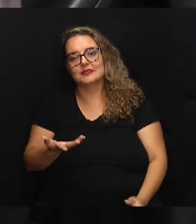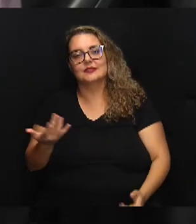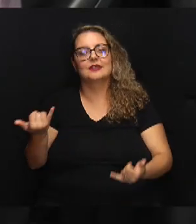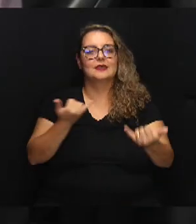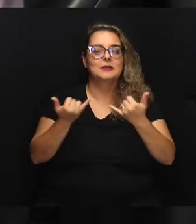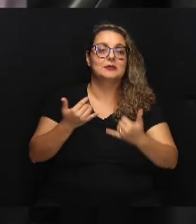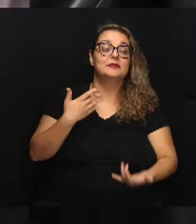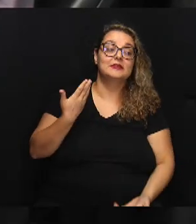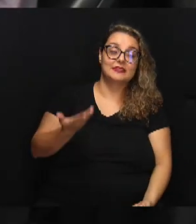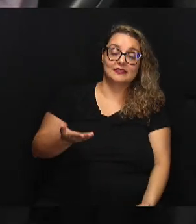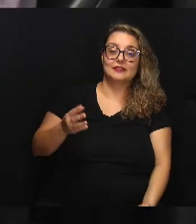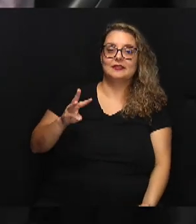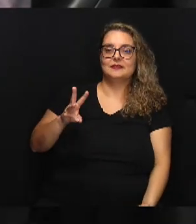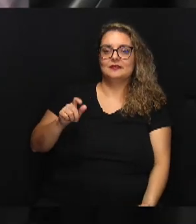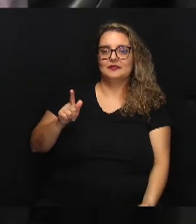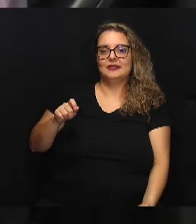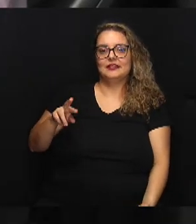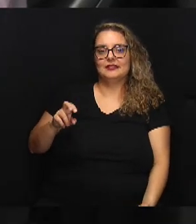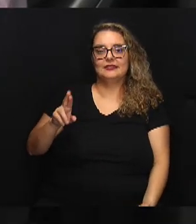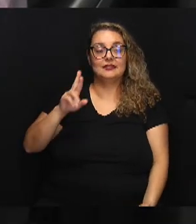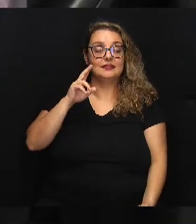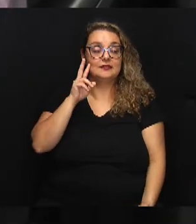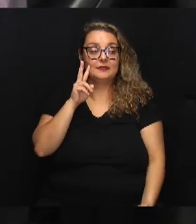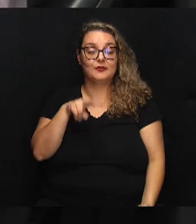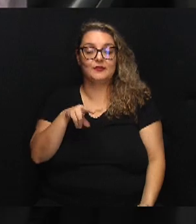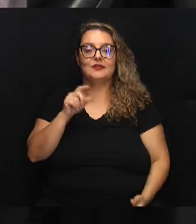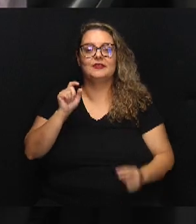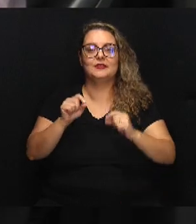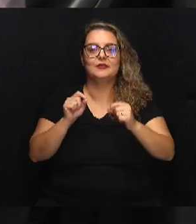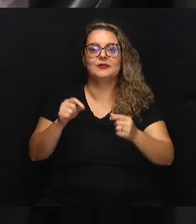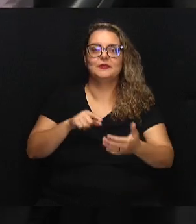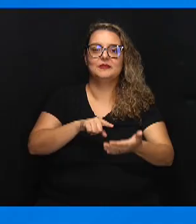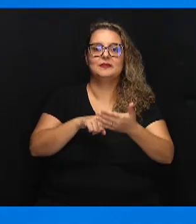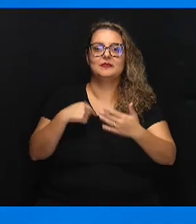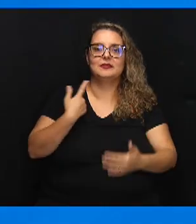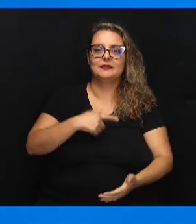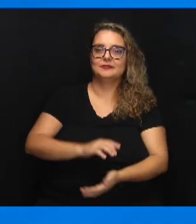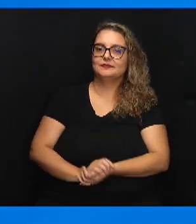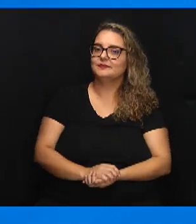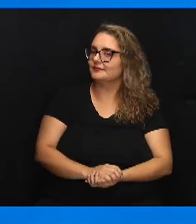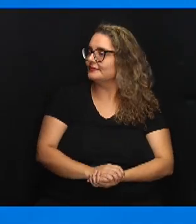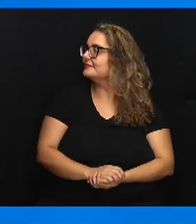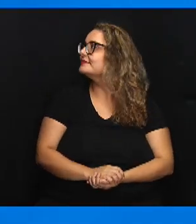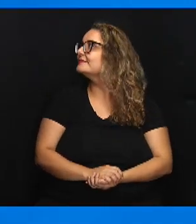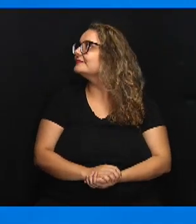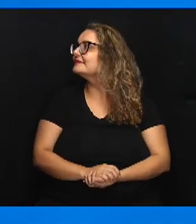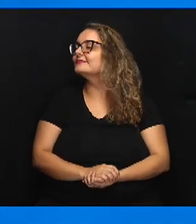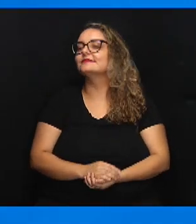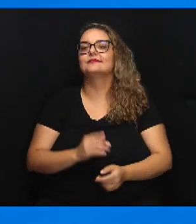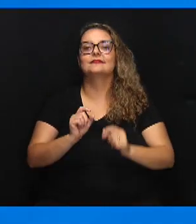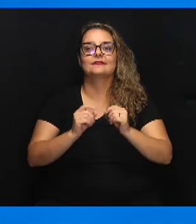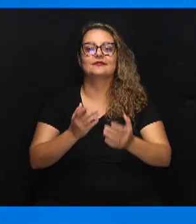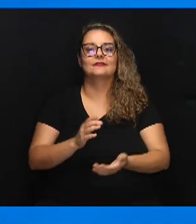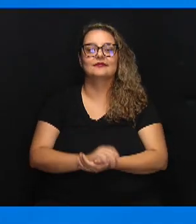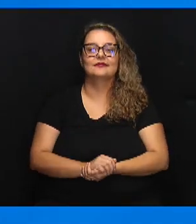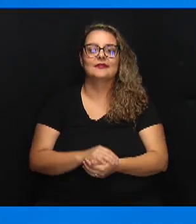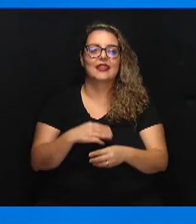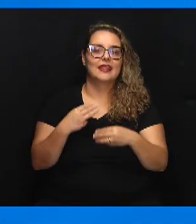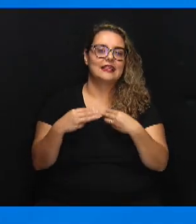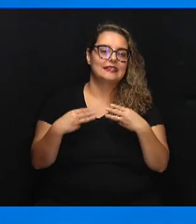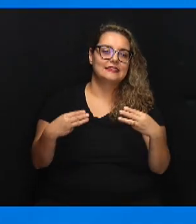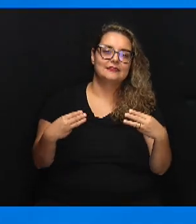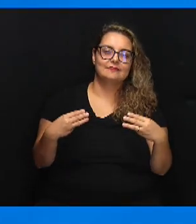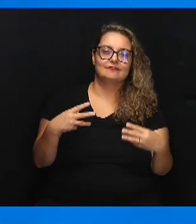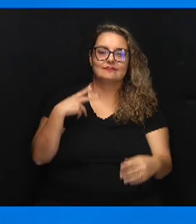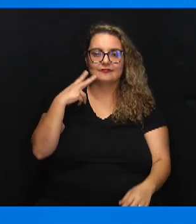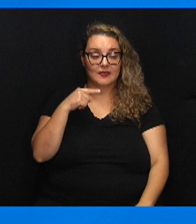contar então, Wagner. Vamos ver o que o pessoal tem aqui pra gente. Aí é o quê? Um macarrão gostoso.